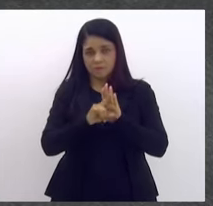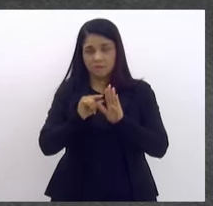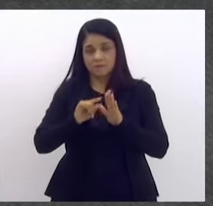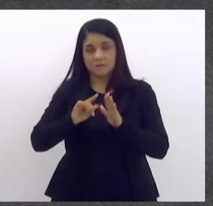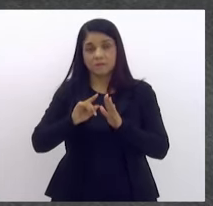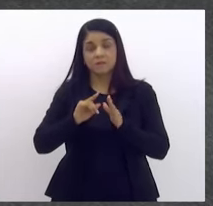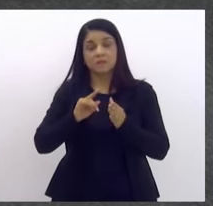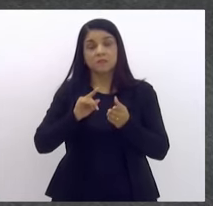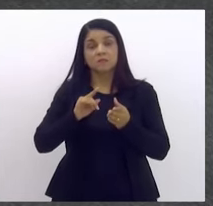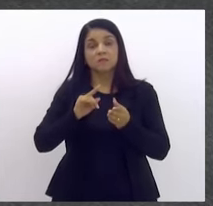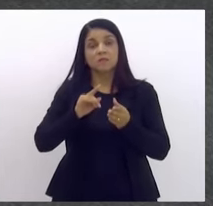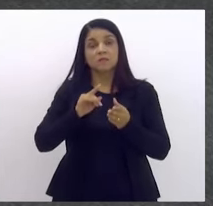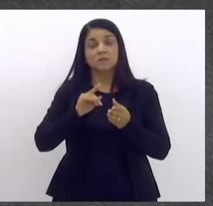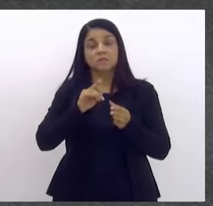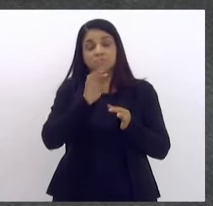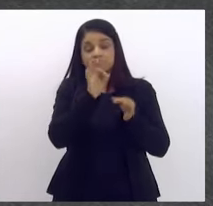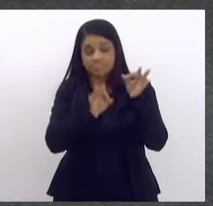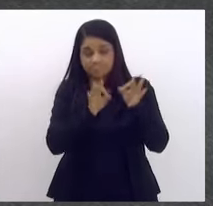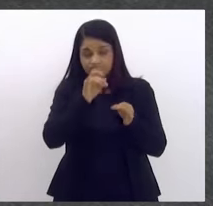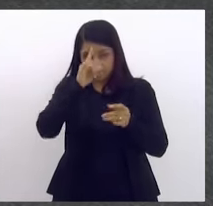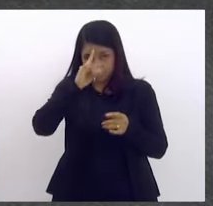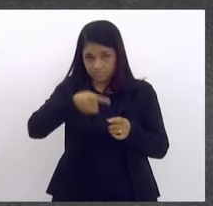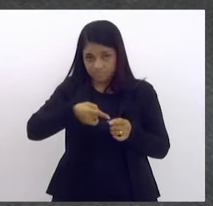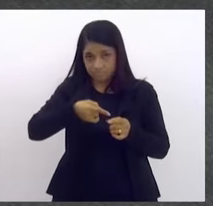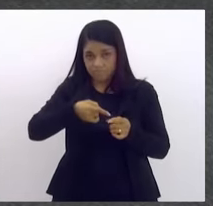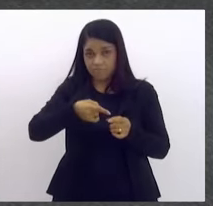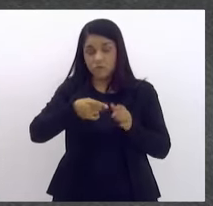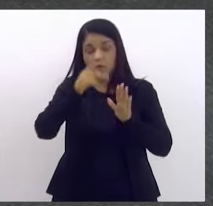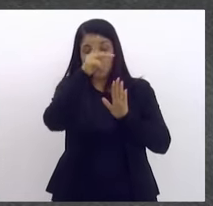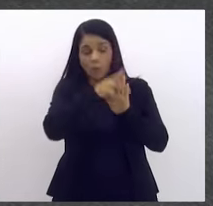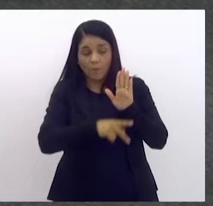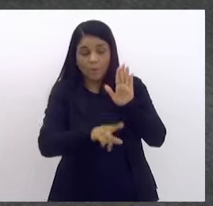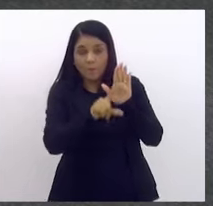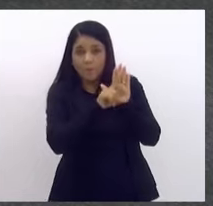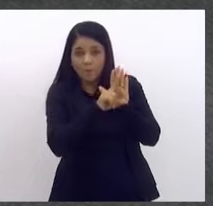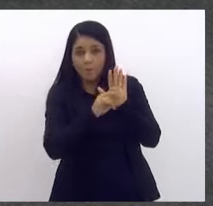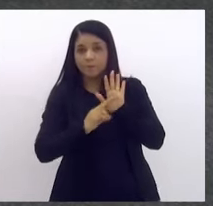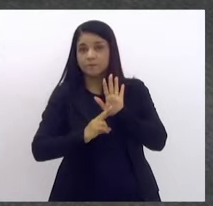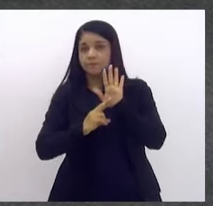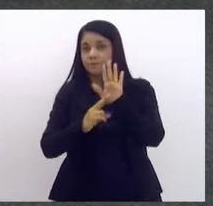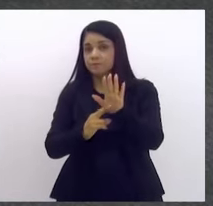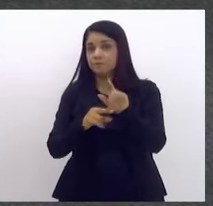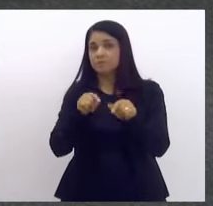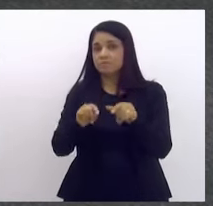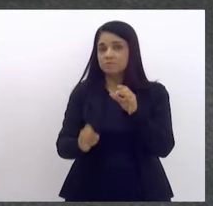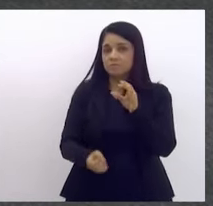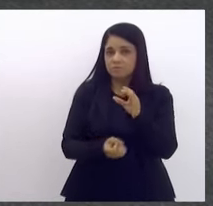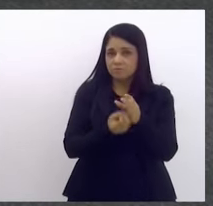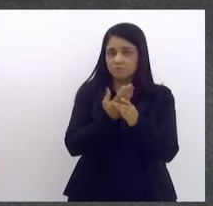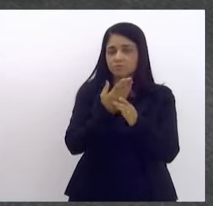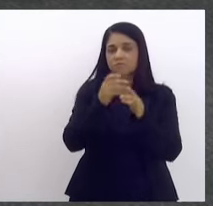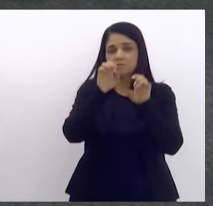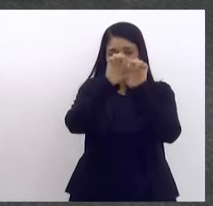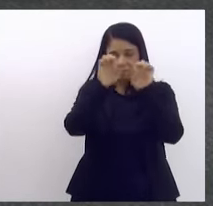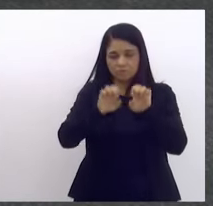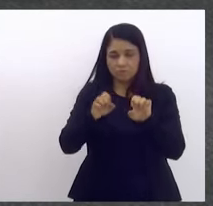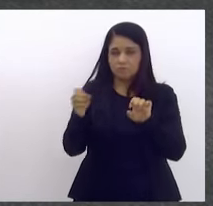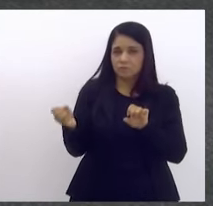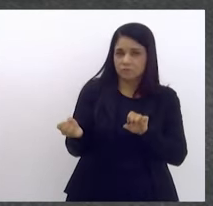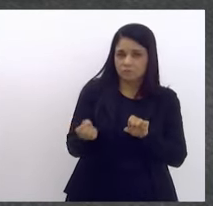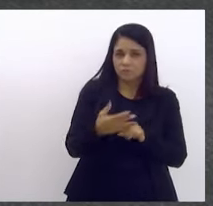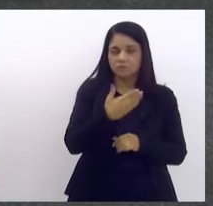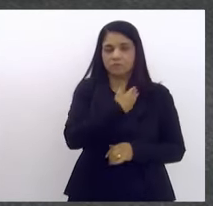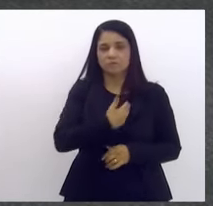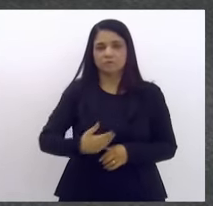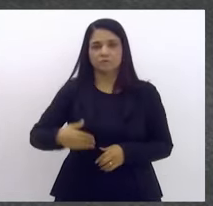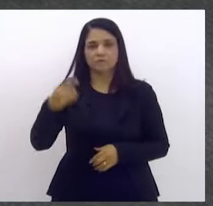determinação judicial, a apresentação de um projeto de lei de criação de novas estruturas no governo do